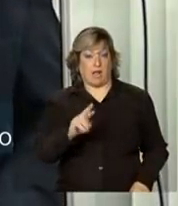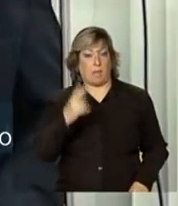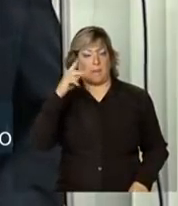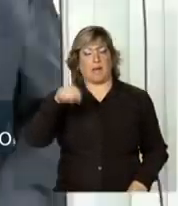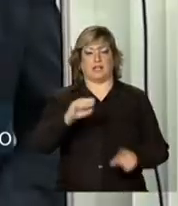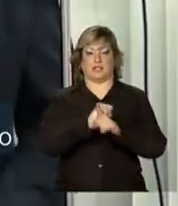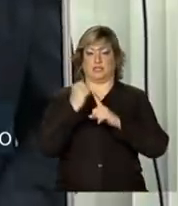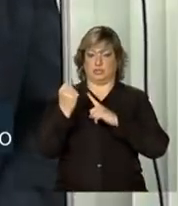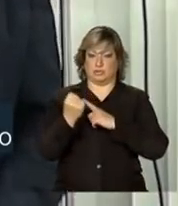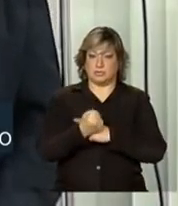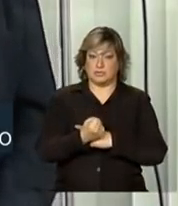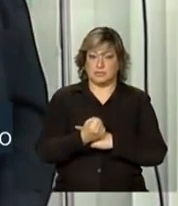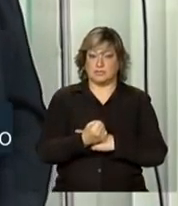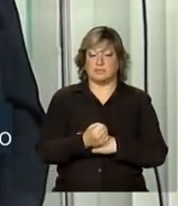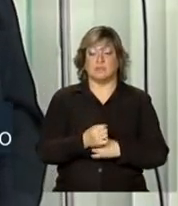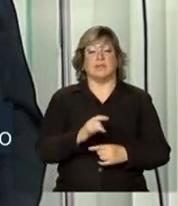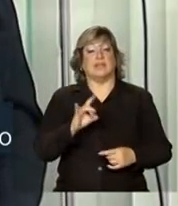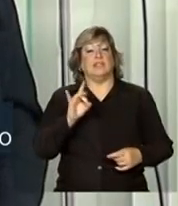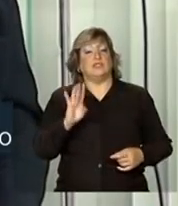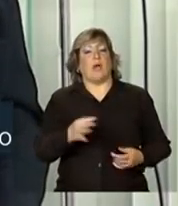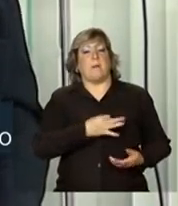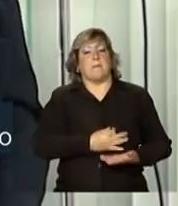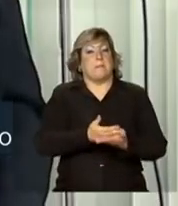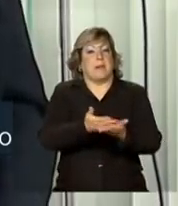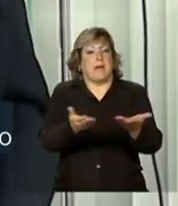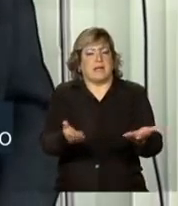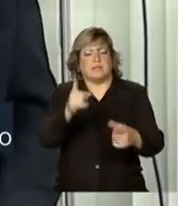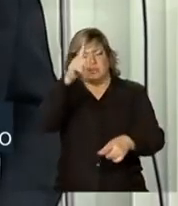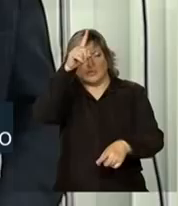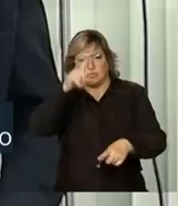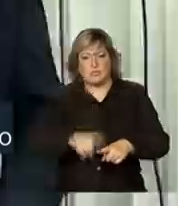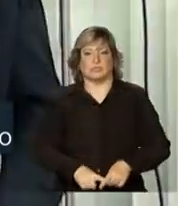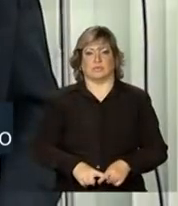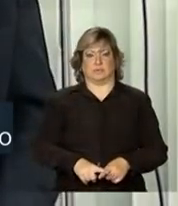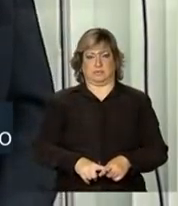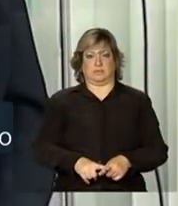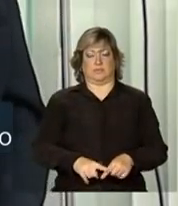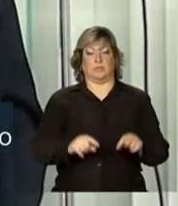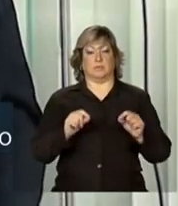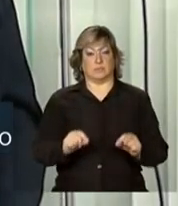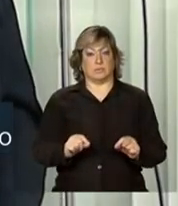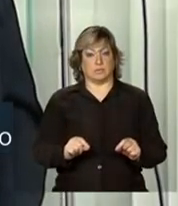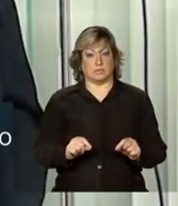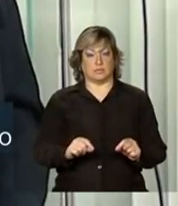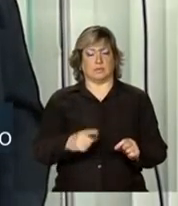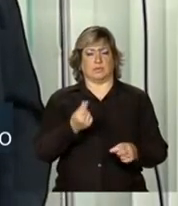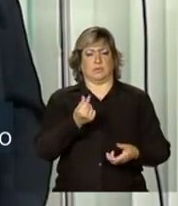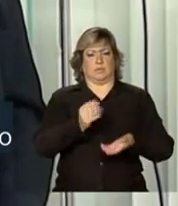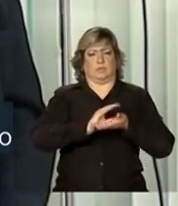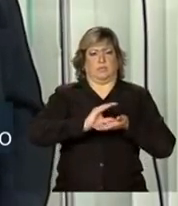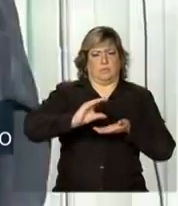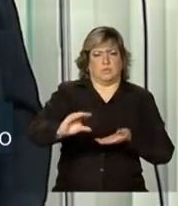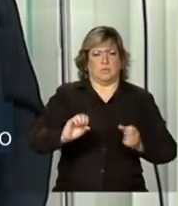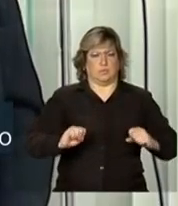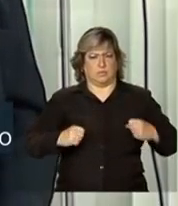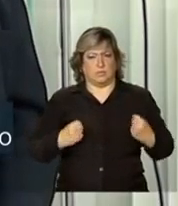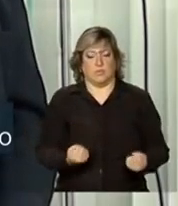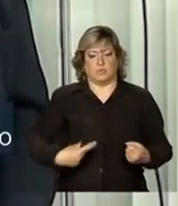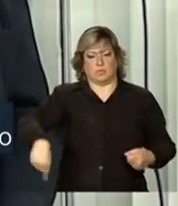sociedade e só merece plenamente, né, o investimento, um esforço